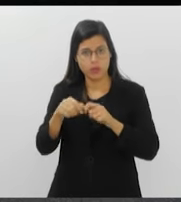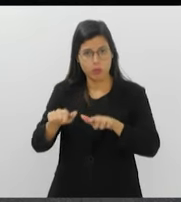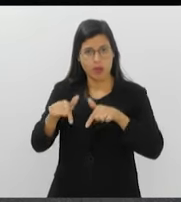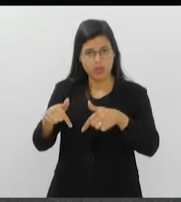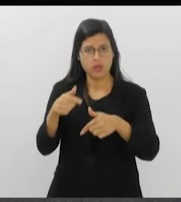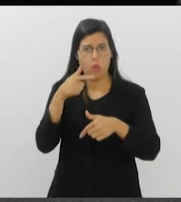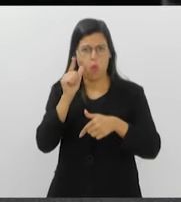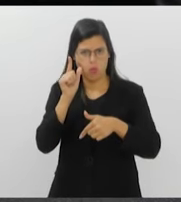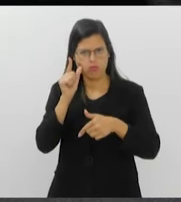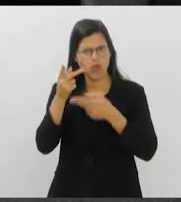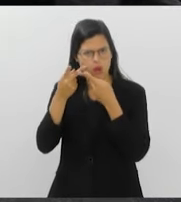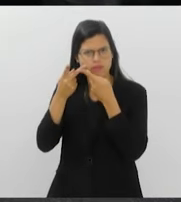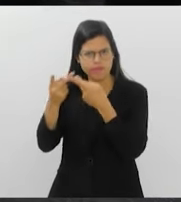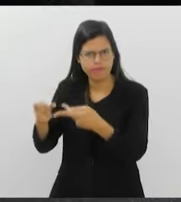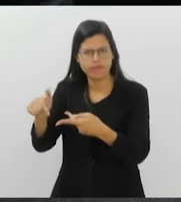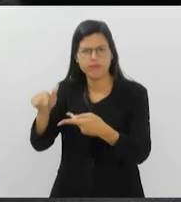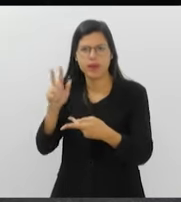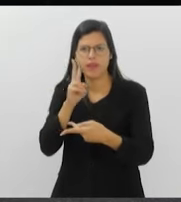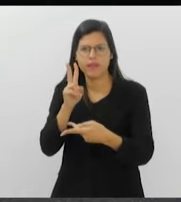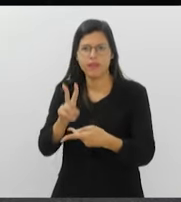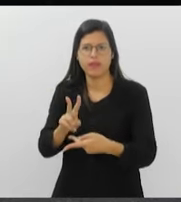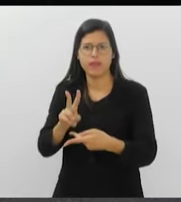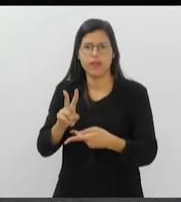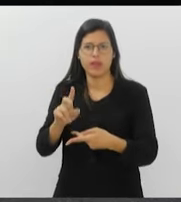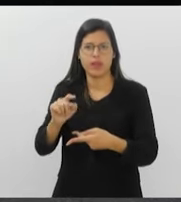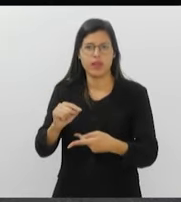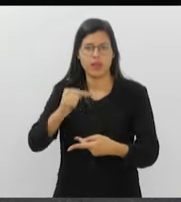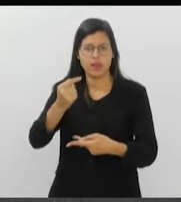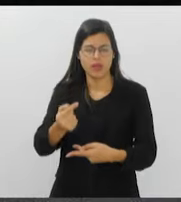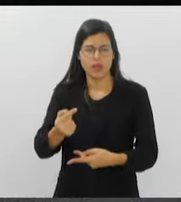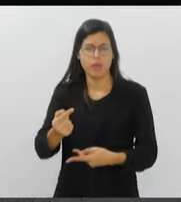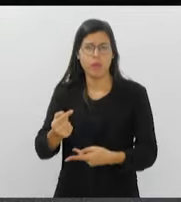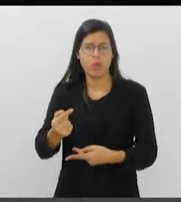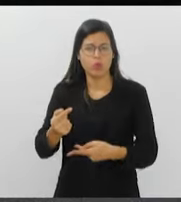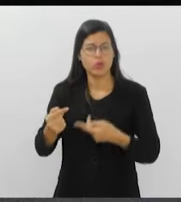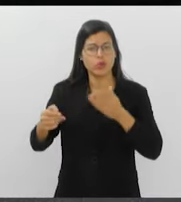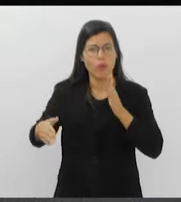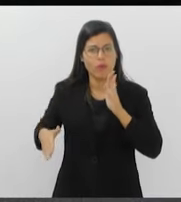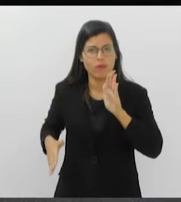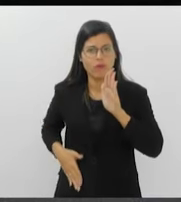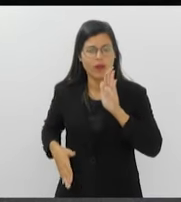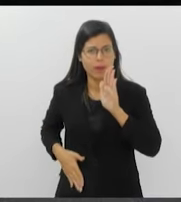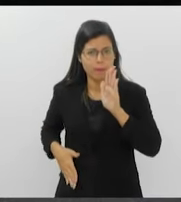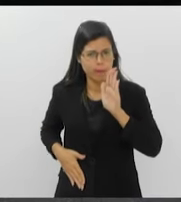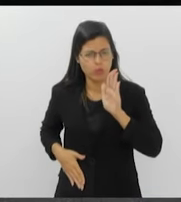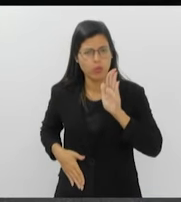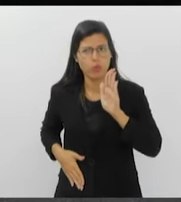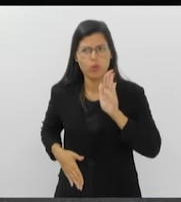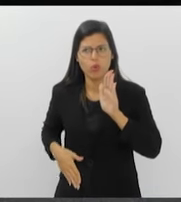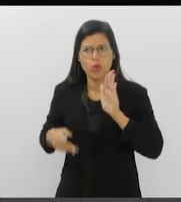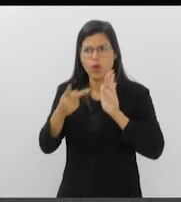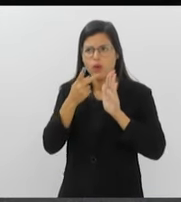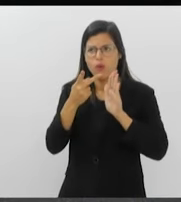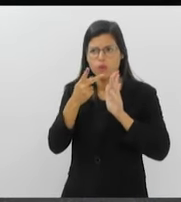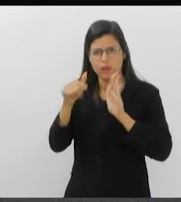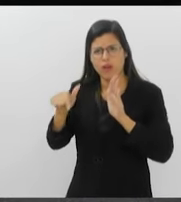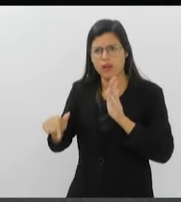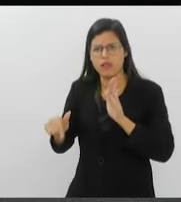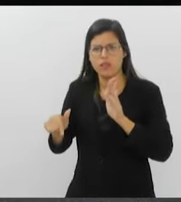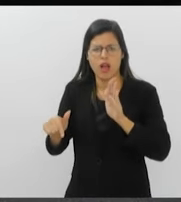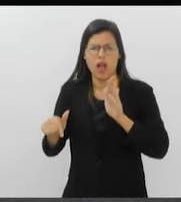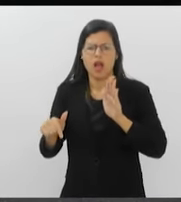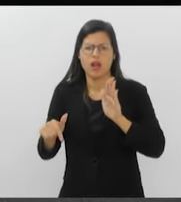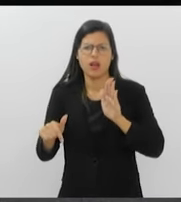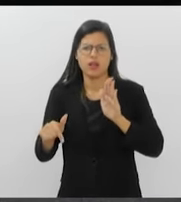fui até lá para ver. E posteriormente, um vagabundinho, assim que eu vou chamar, estou nem aí para que eles vão fazer,